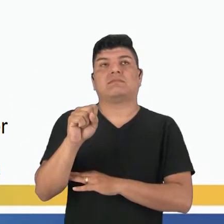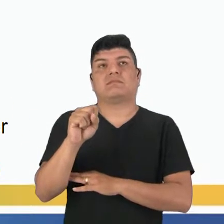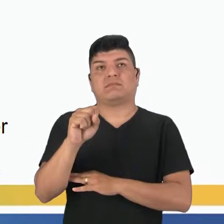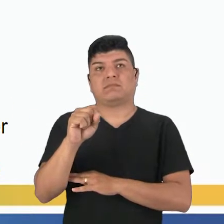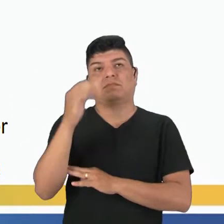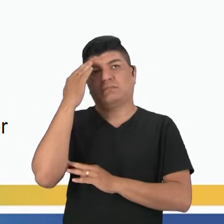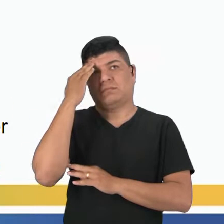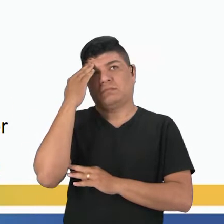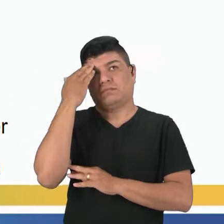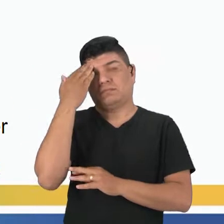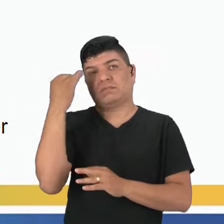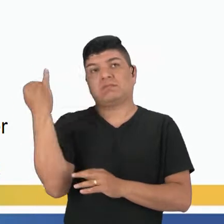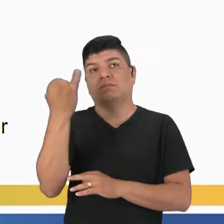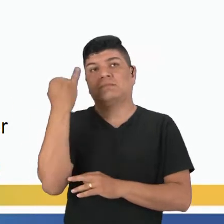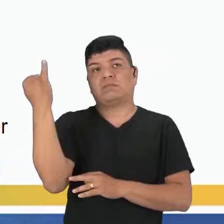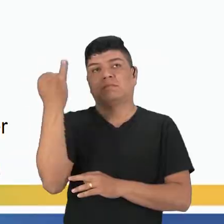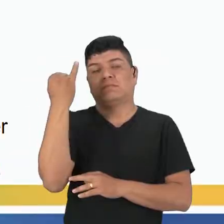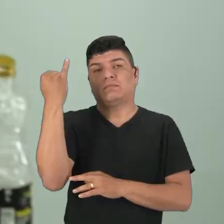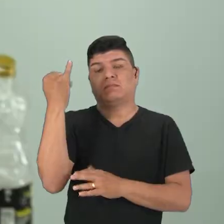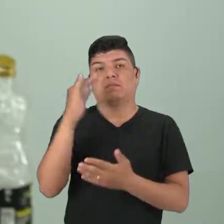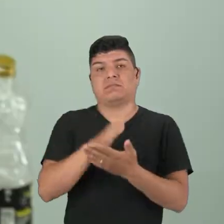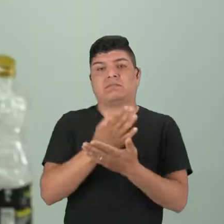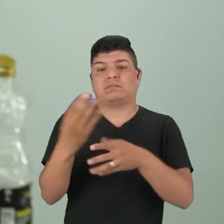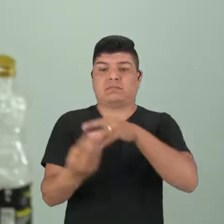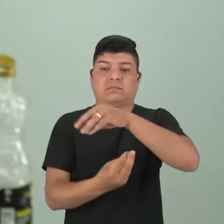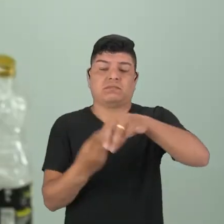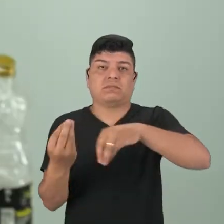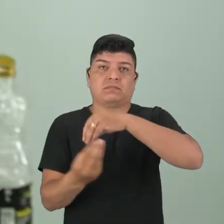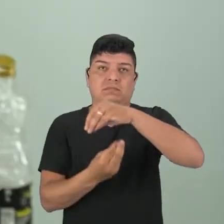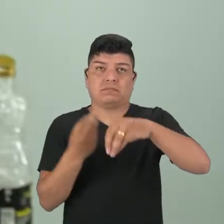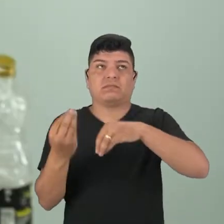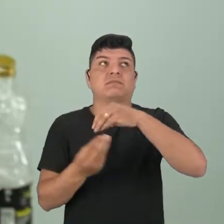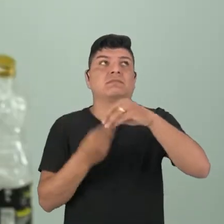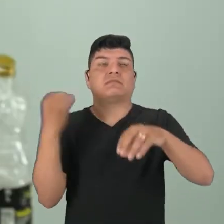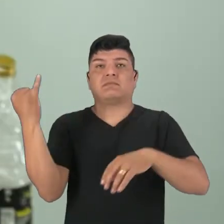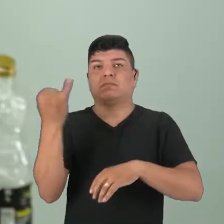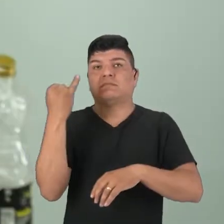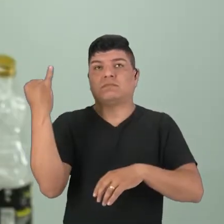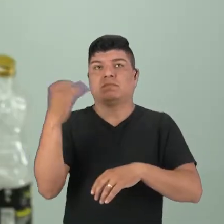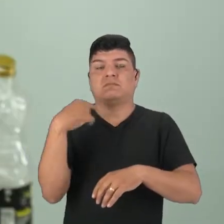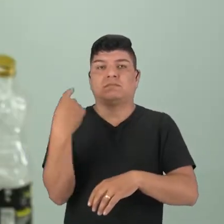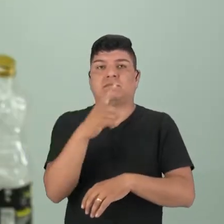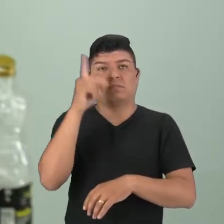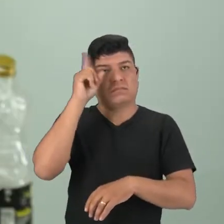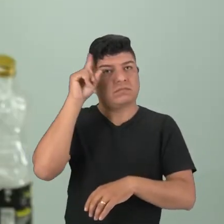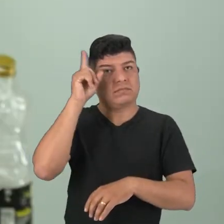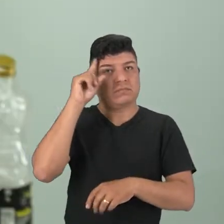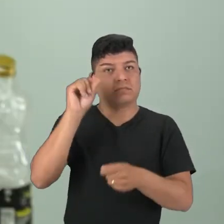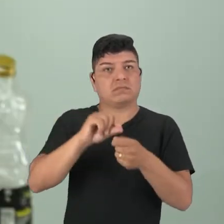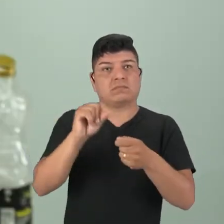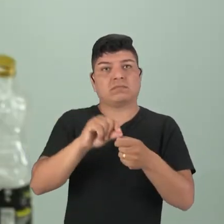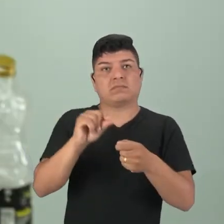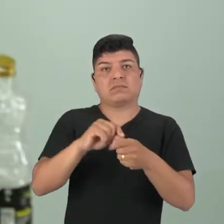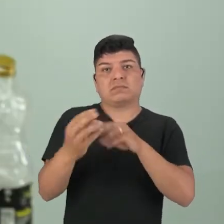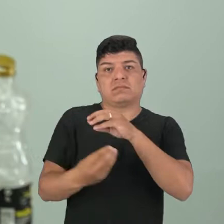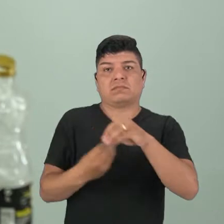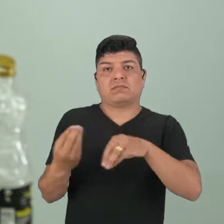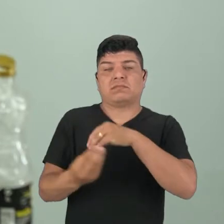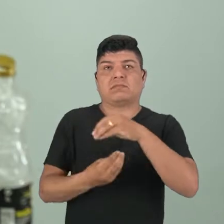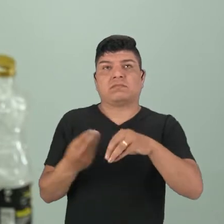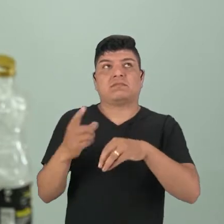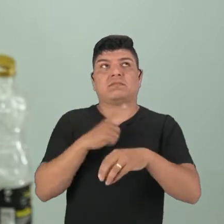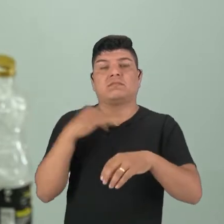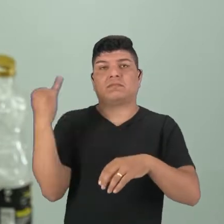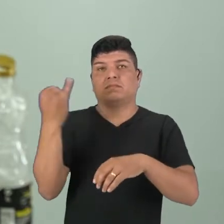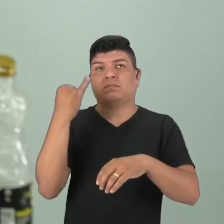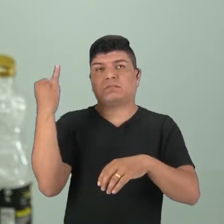ele entendeu que a importância de algumas misturas, né, que são importantes no nosso cotidiano, que nós fazemos essas misturas, ele tem